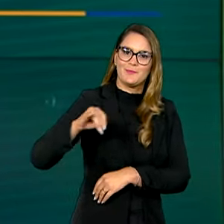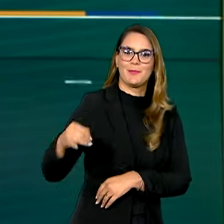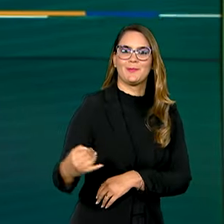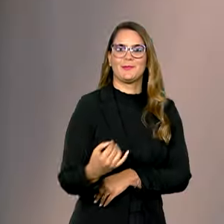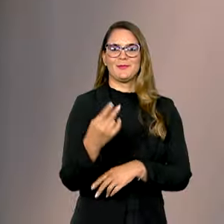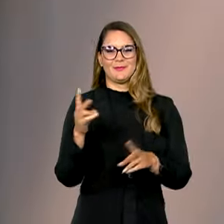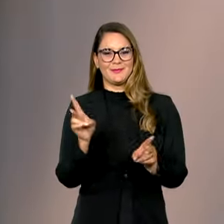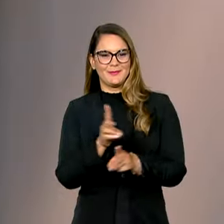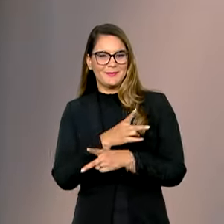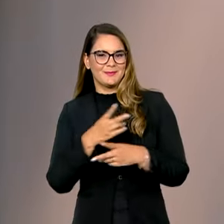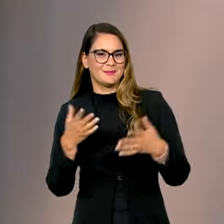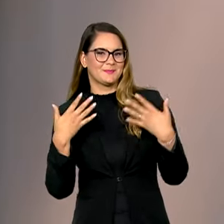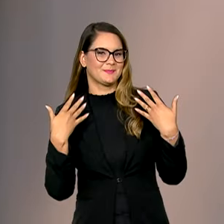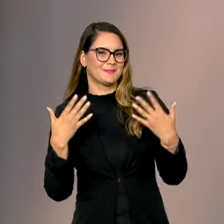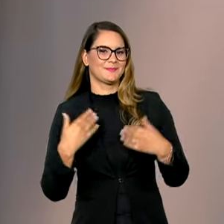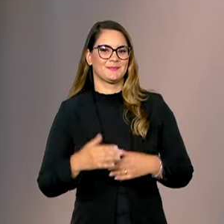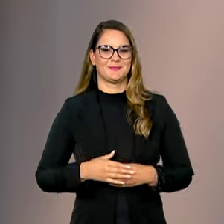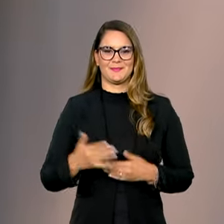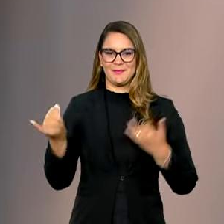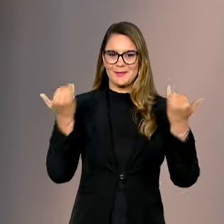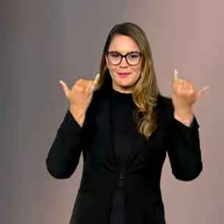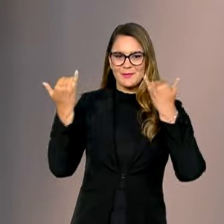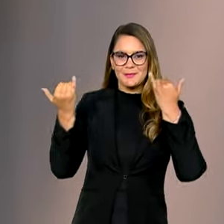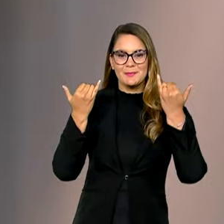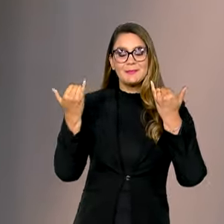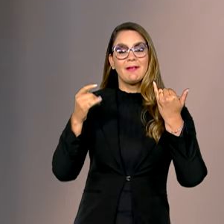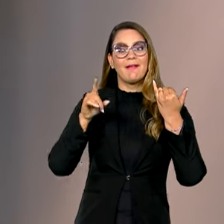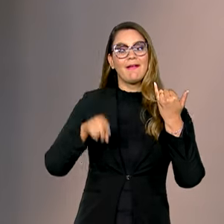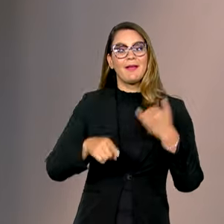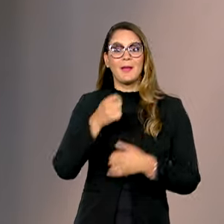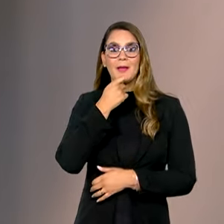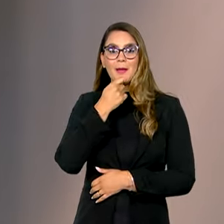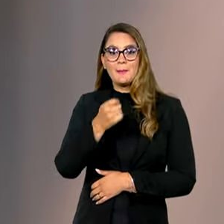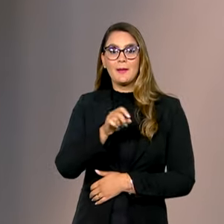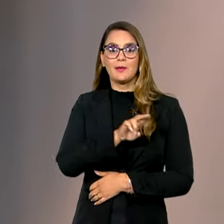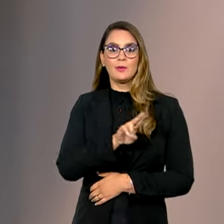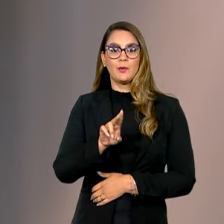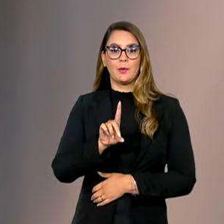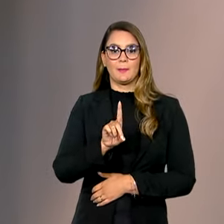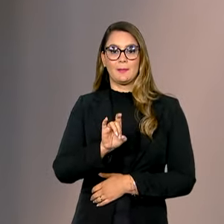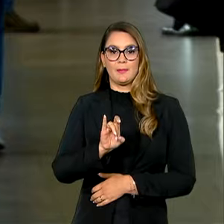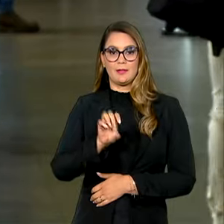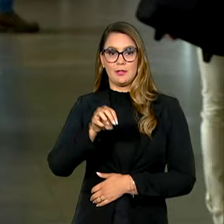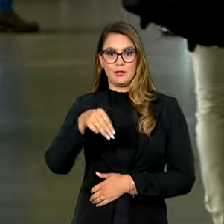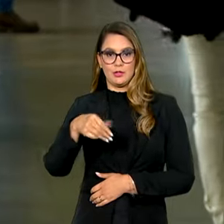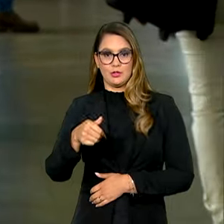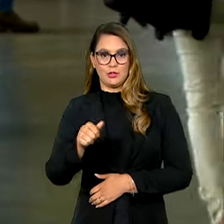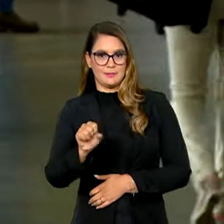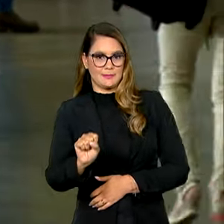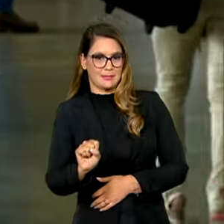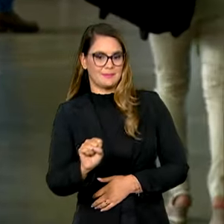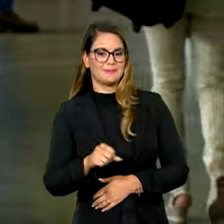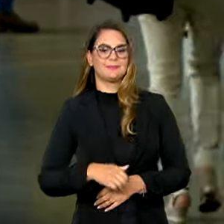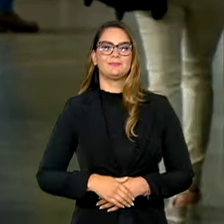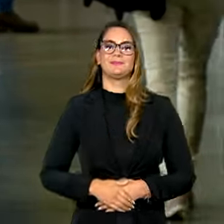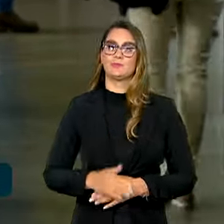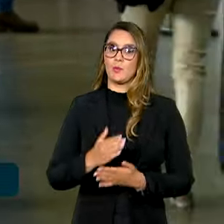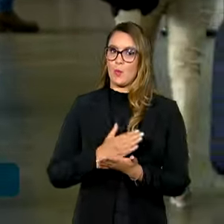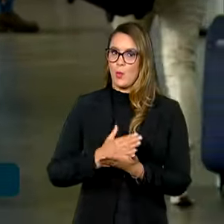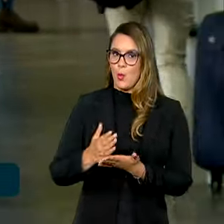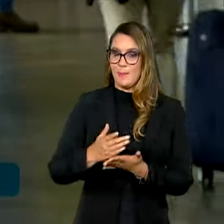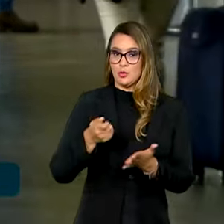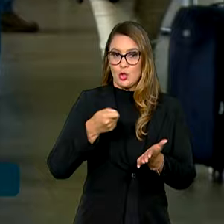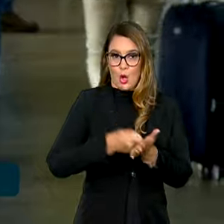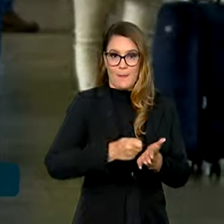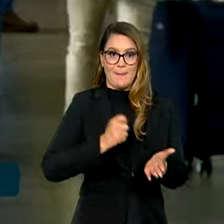o verão. Quem tem mais informações é o repórter Dimas Soldi. O início da cobrança